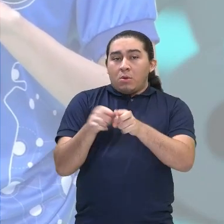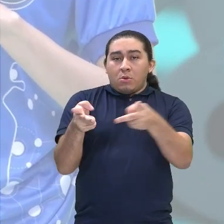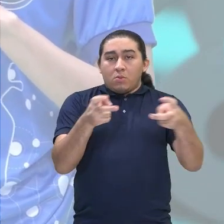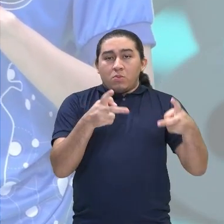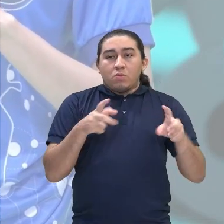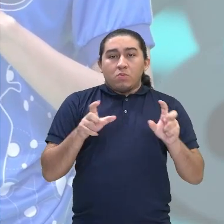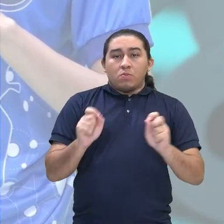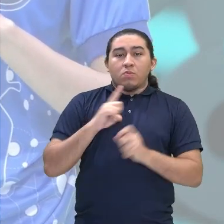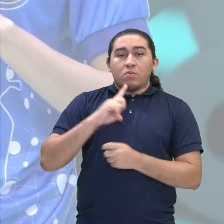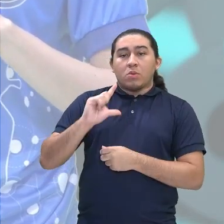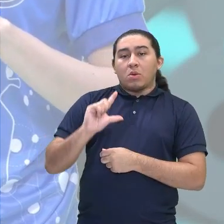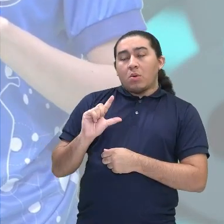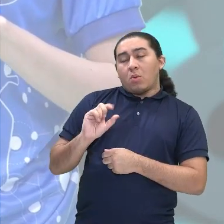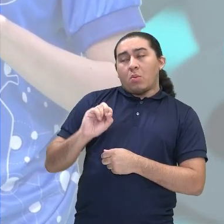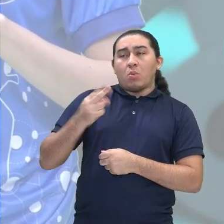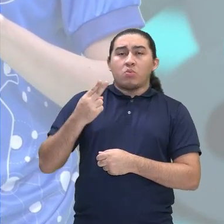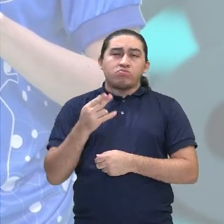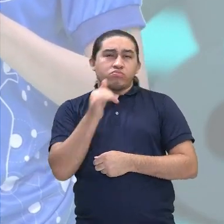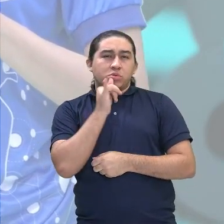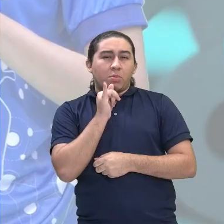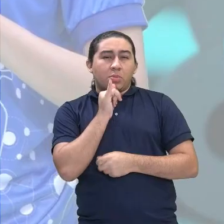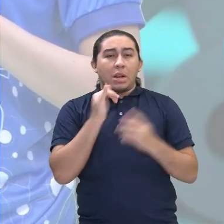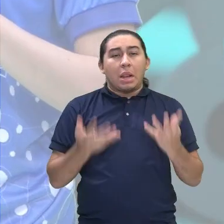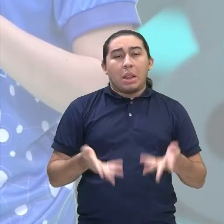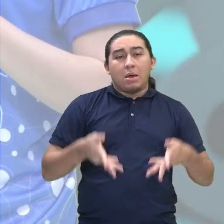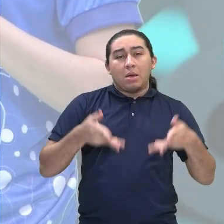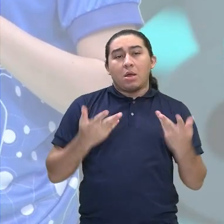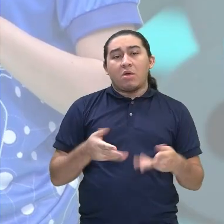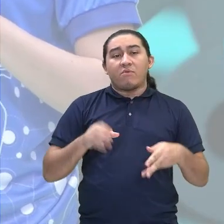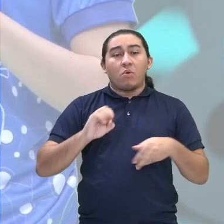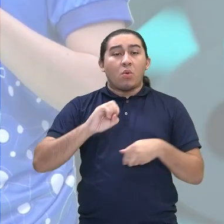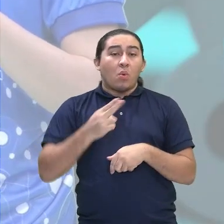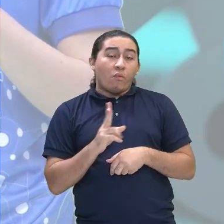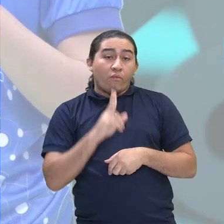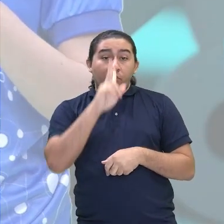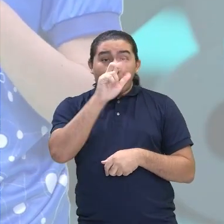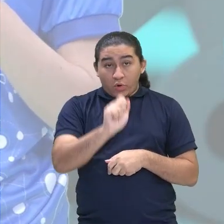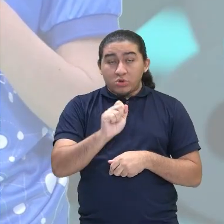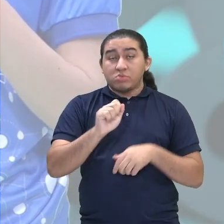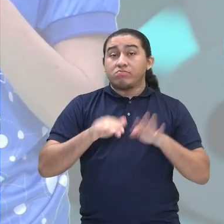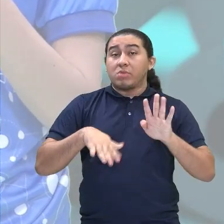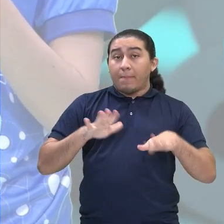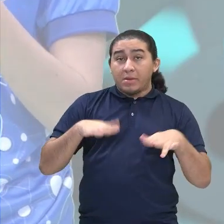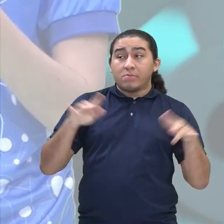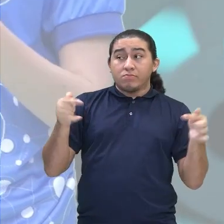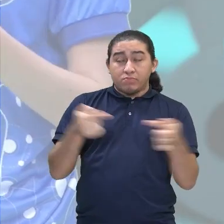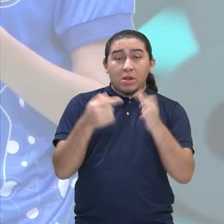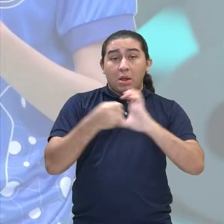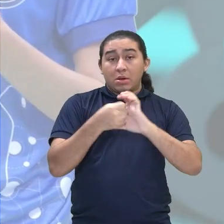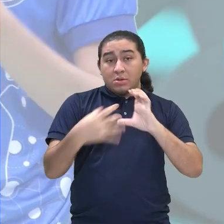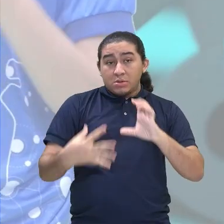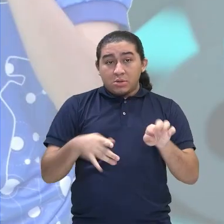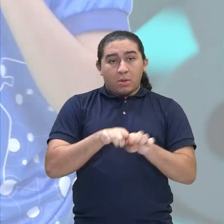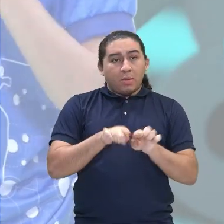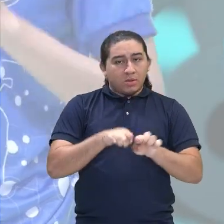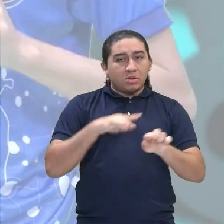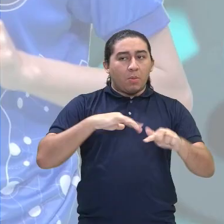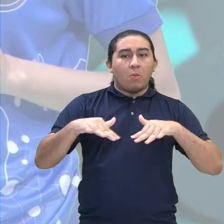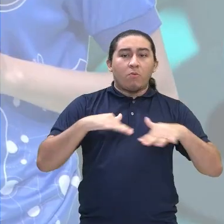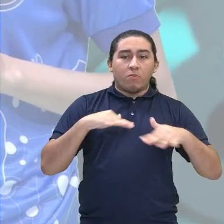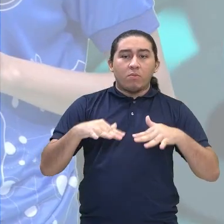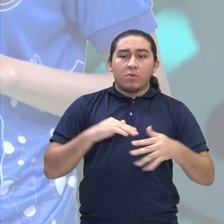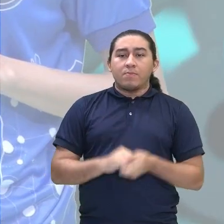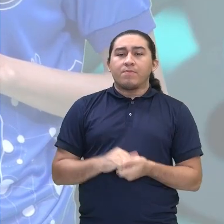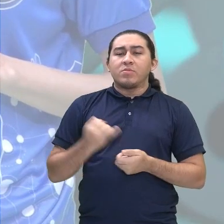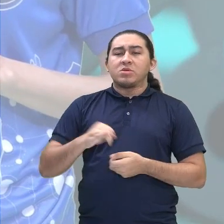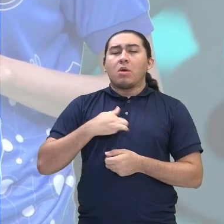trazer ou algo mais leve ou algo mais forte. E aqui vai ter esse movimento. Quando eu falo